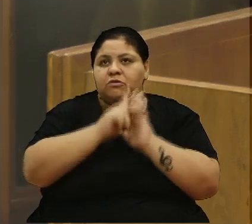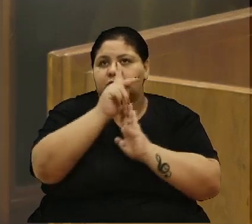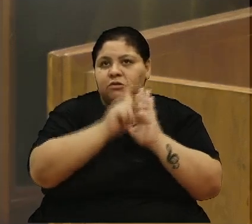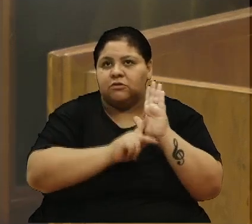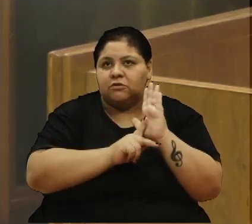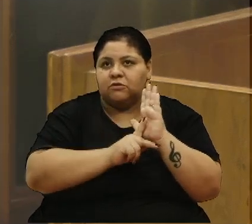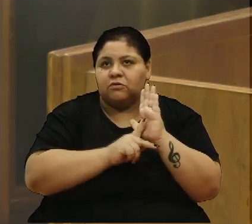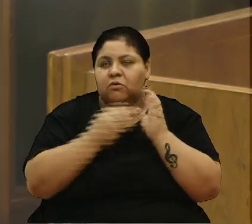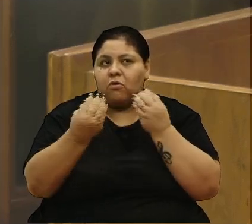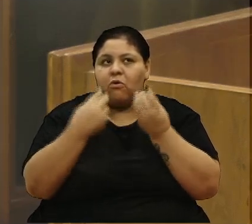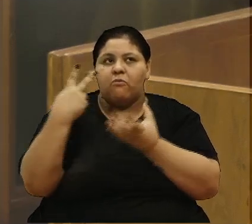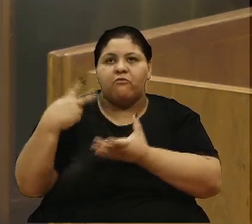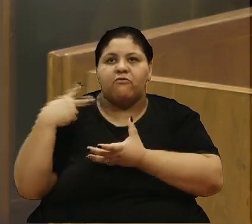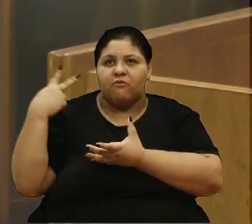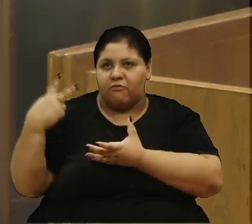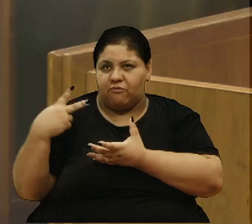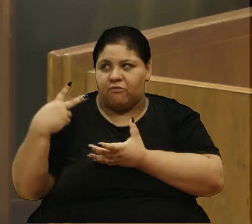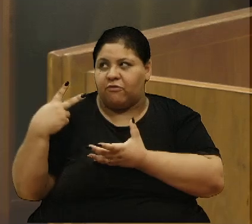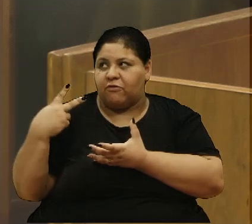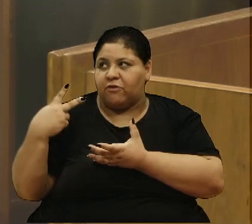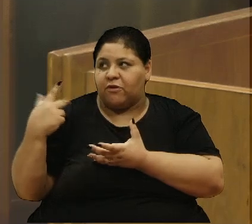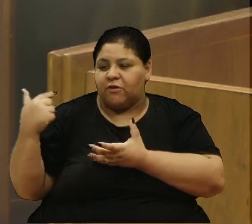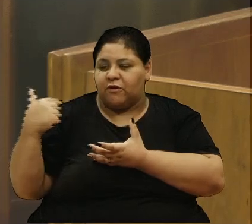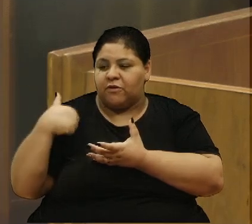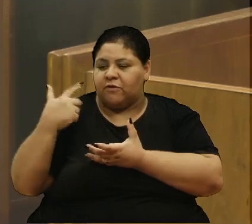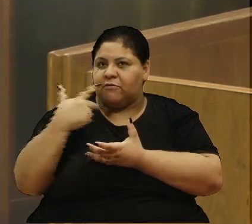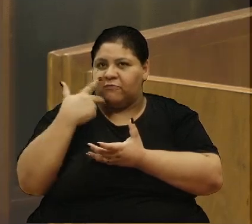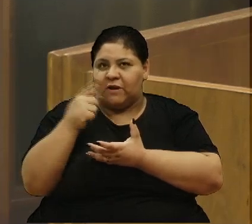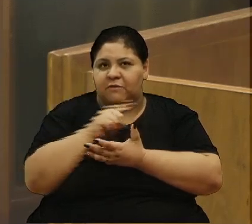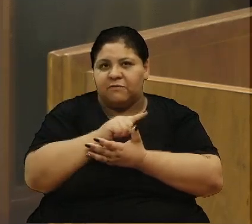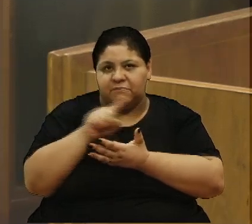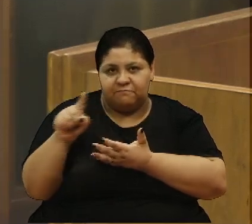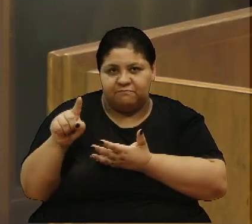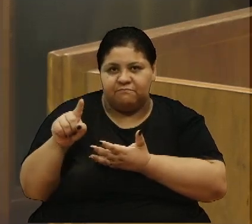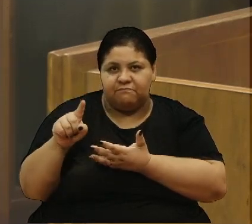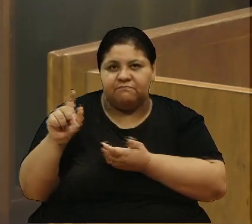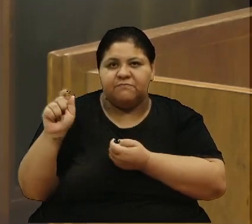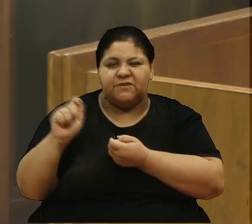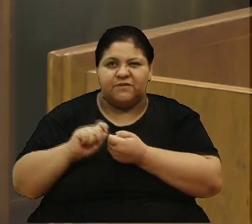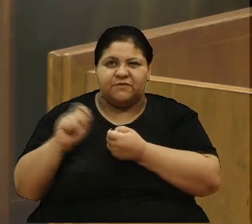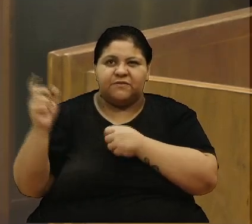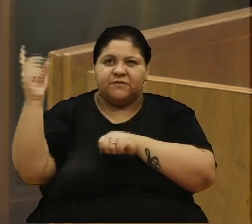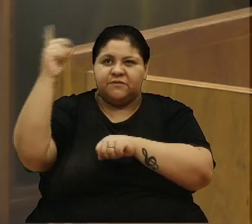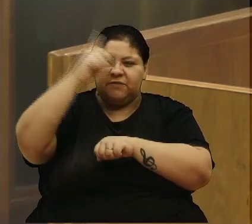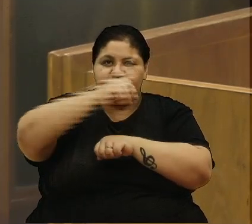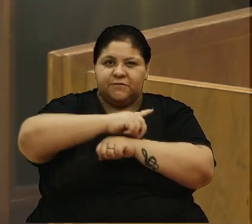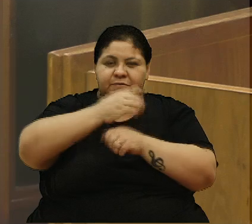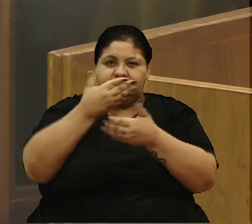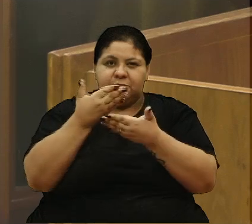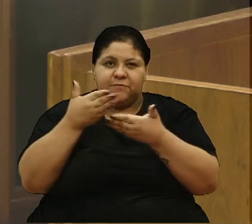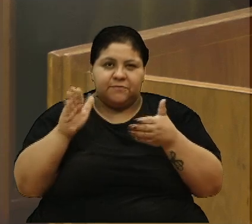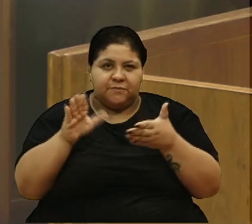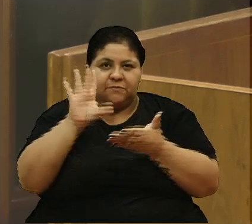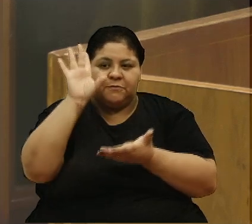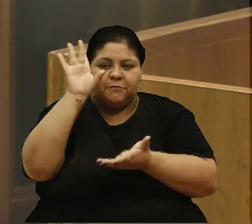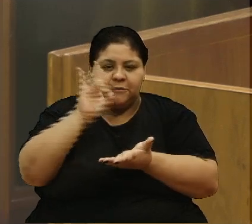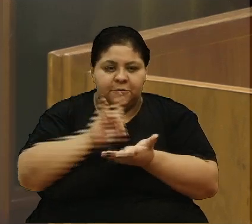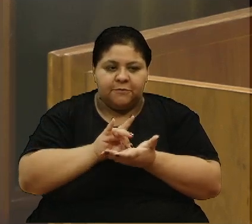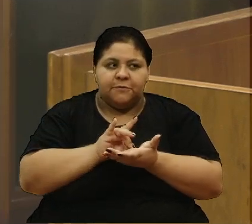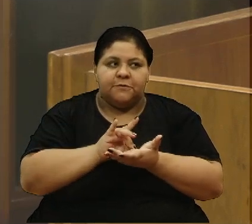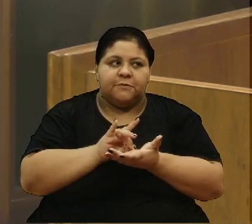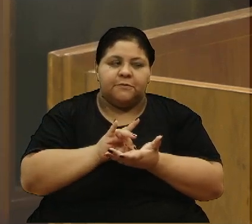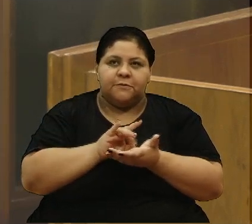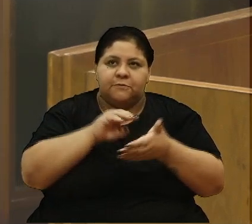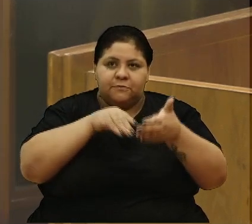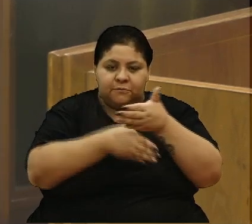como vereadora. E aí eu conto para vocês, e fiz também no dia da abertura oficial do